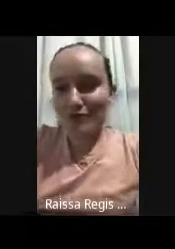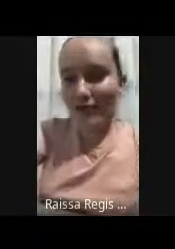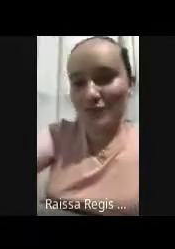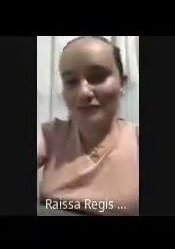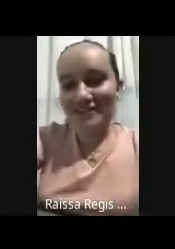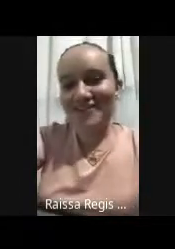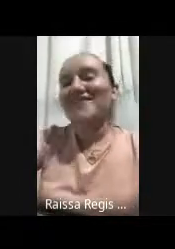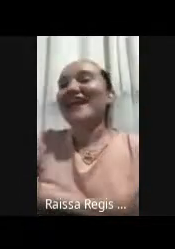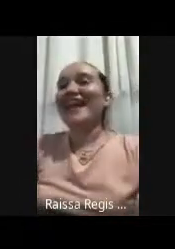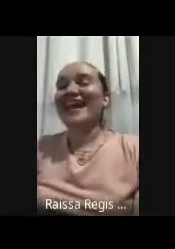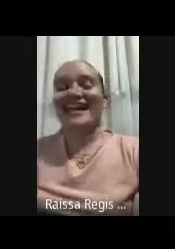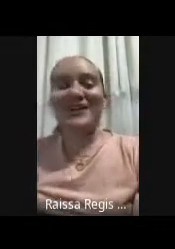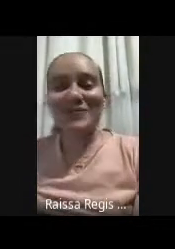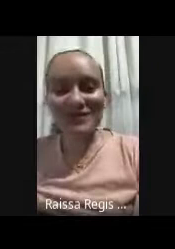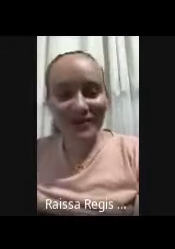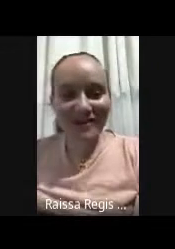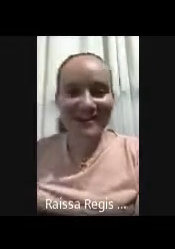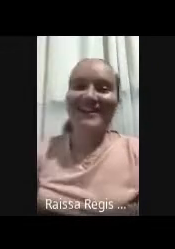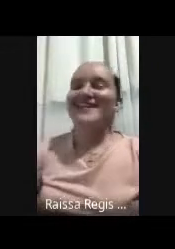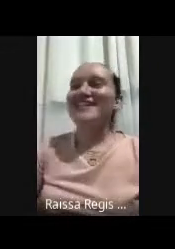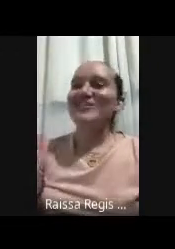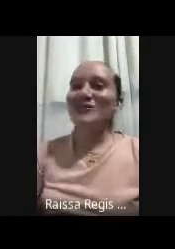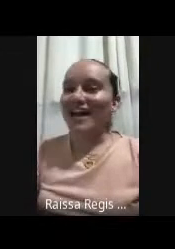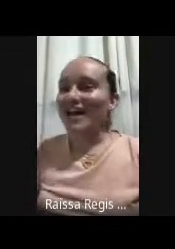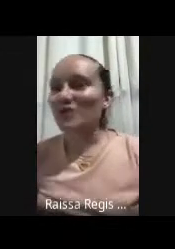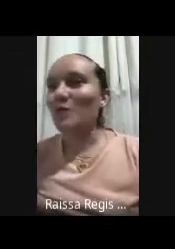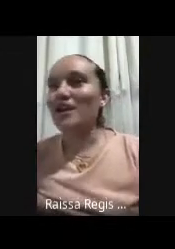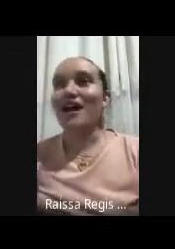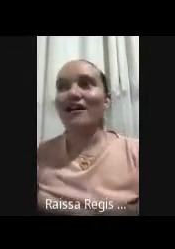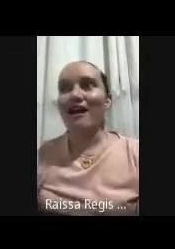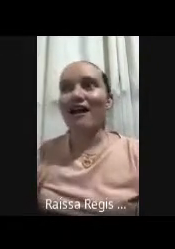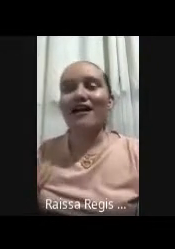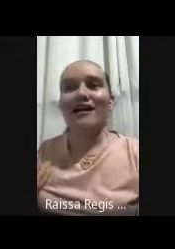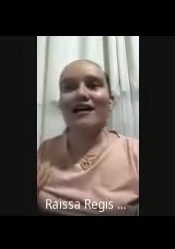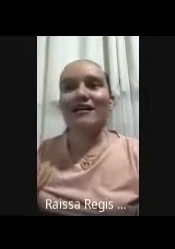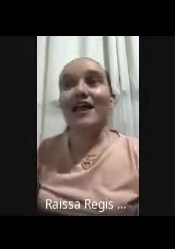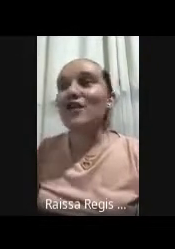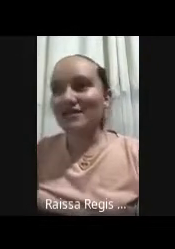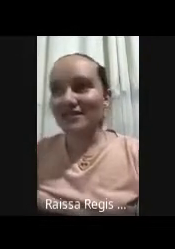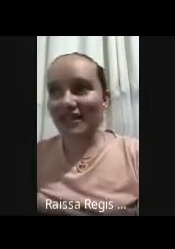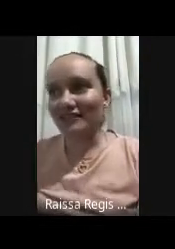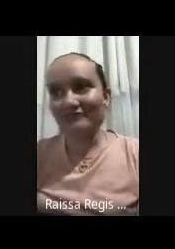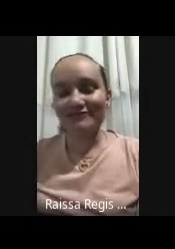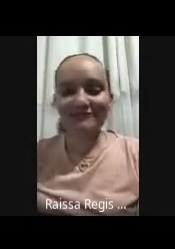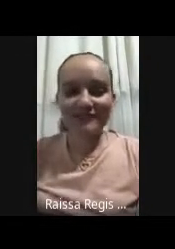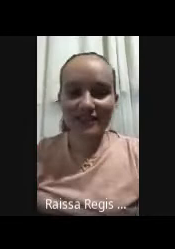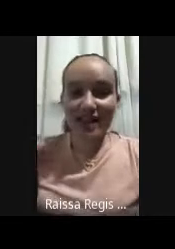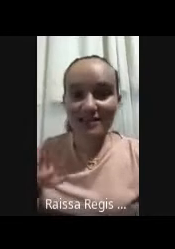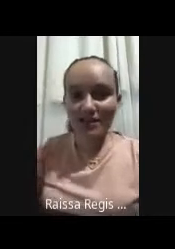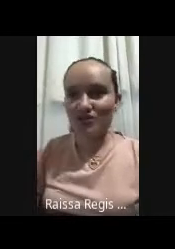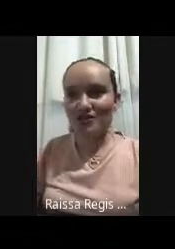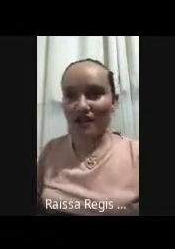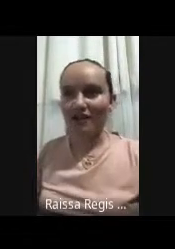Meu celular caiu. Ele começou a estudar sobre a ter uma escrita